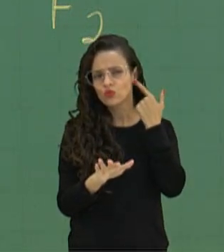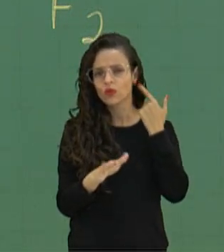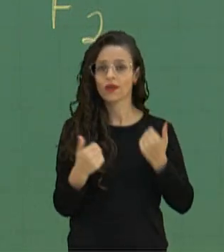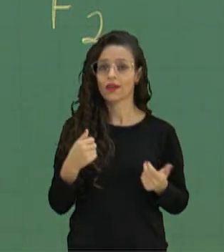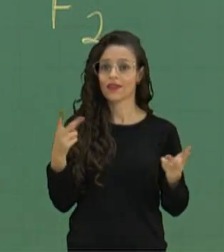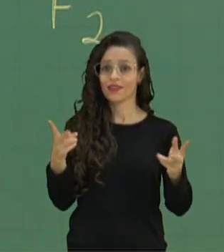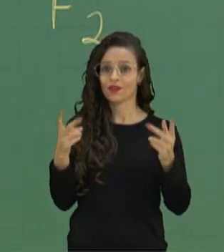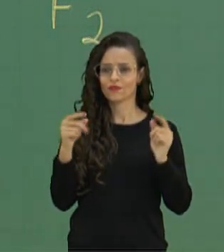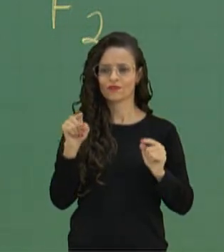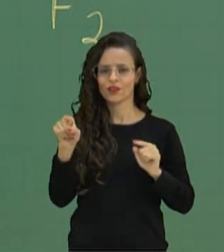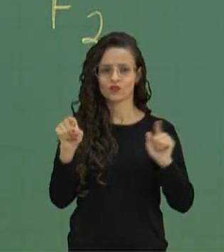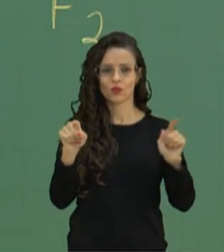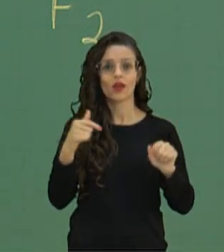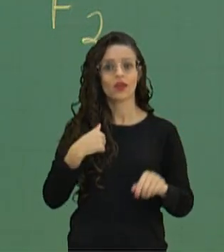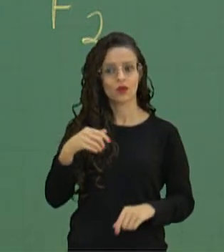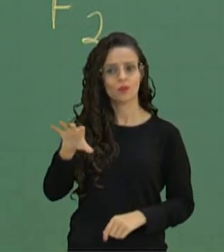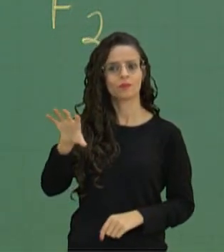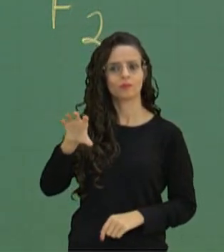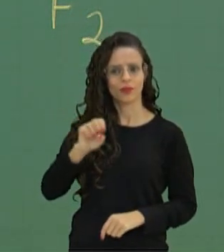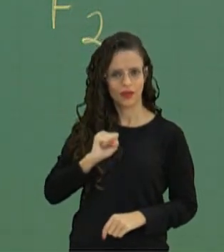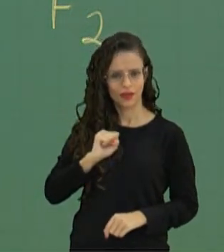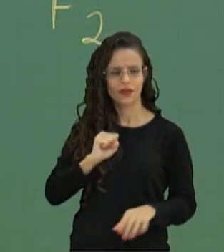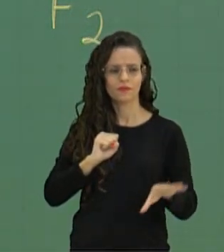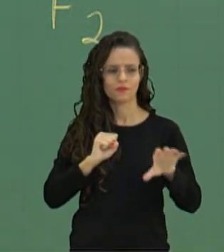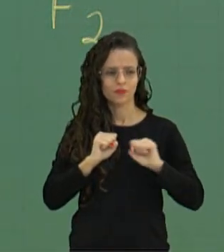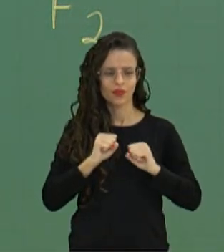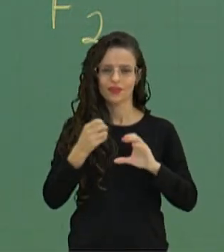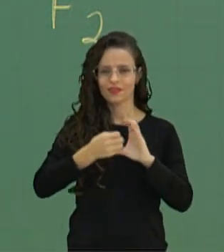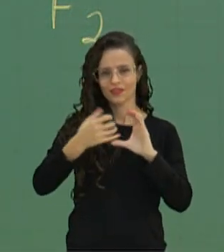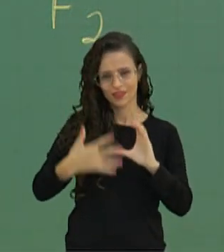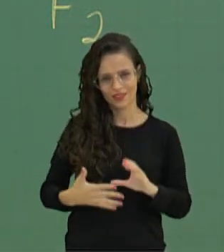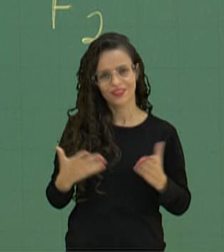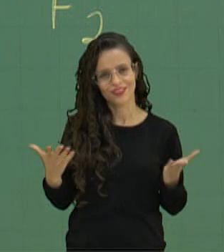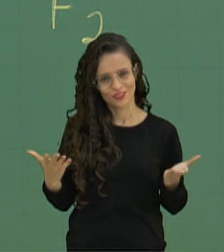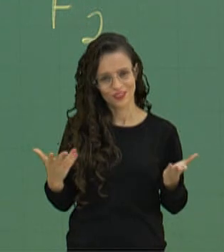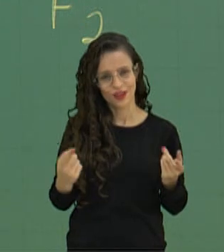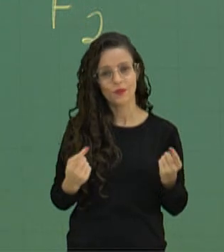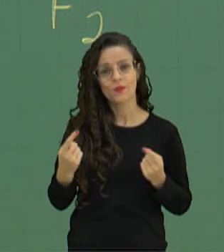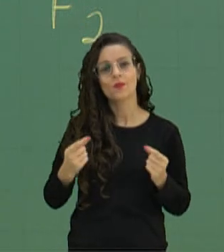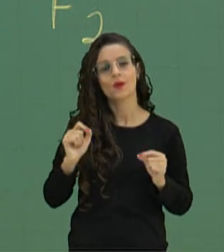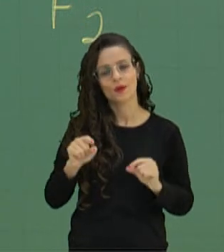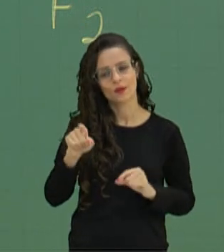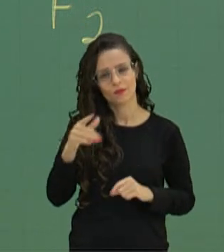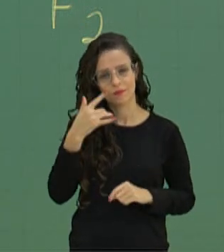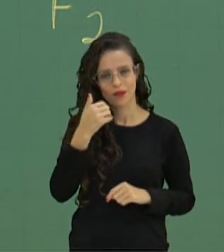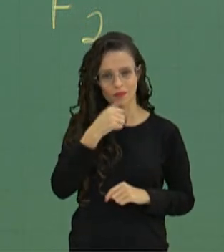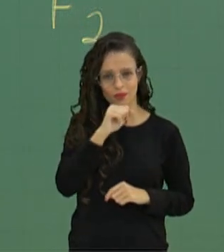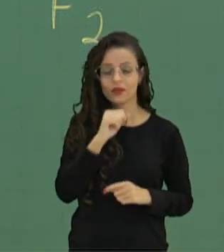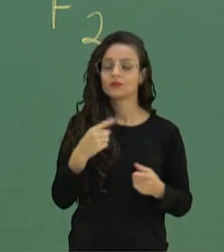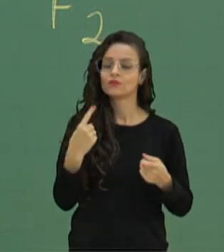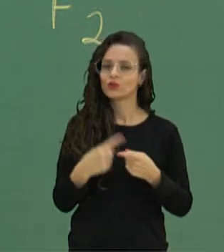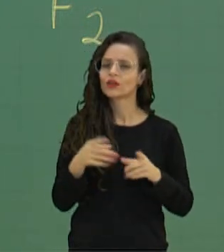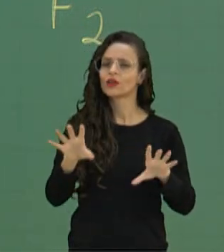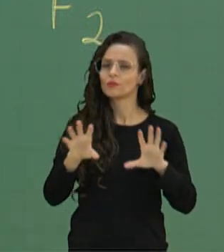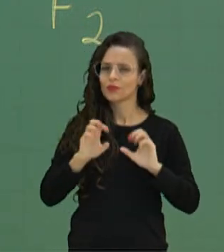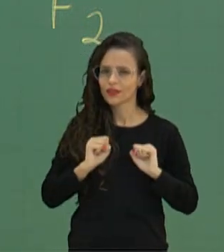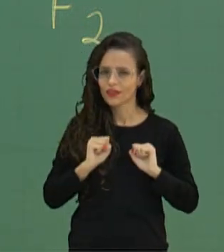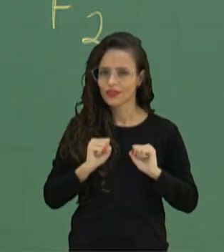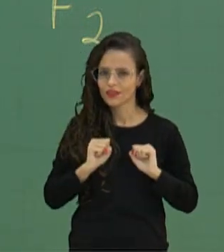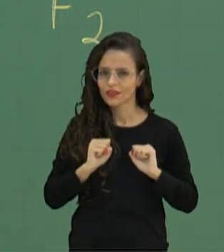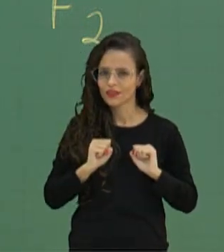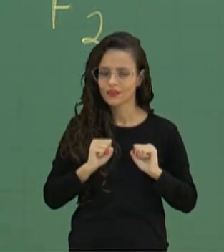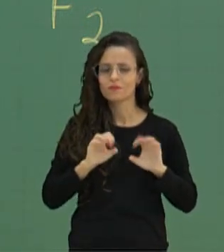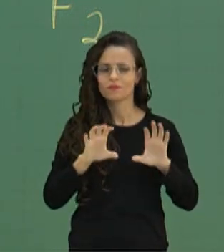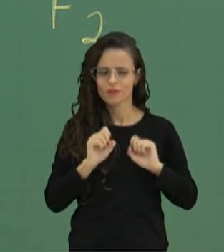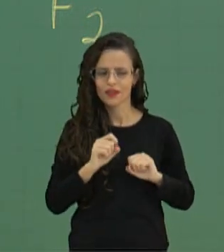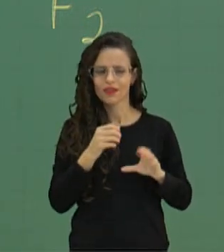Portanto, eu vejo que eu herdei uma característica de um deles. Não preciso nem falar para vocês qual. Mas por que eu herdei essa característica do meu pai?